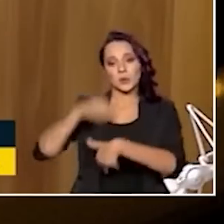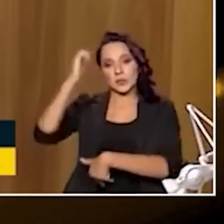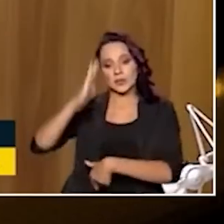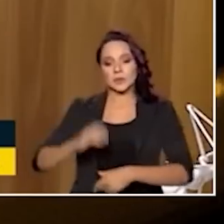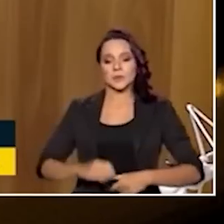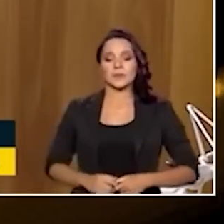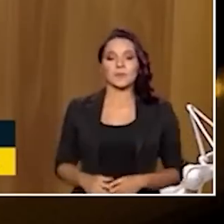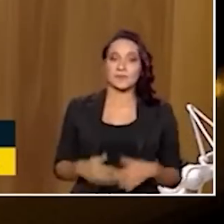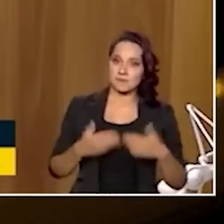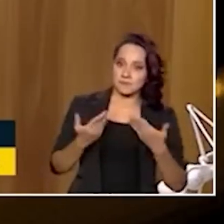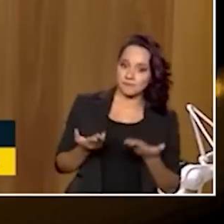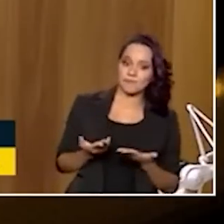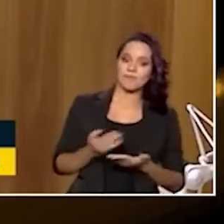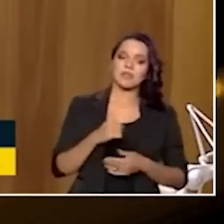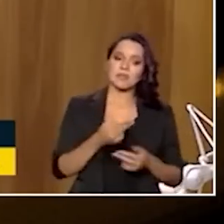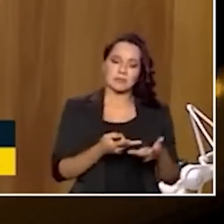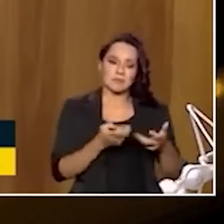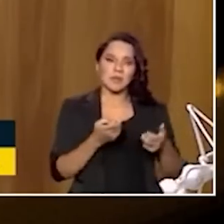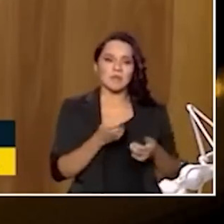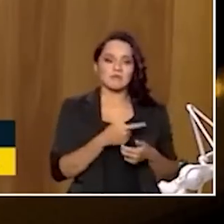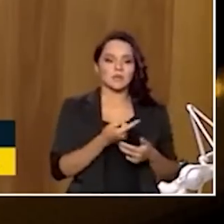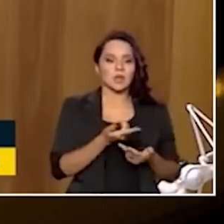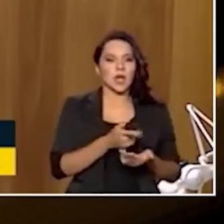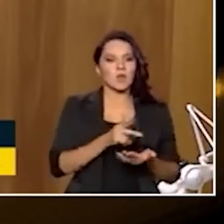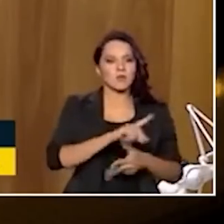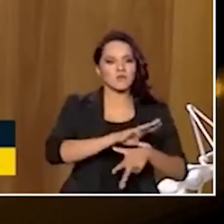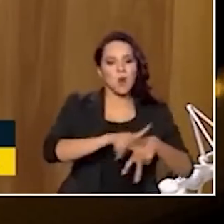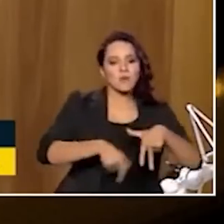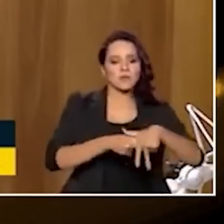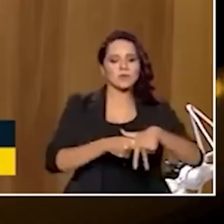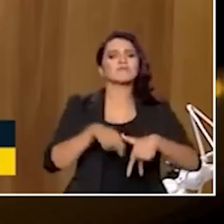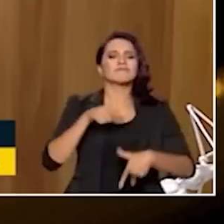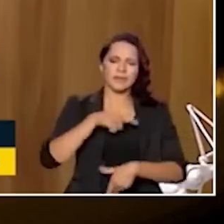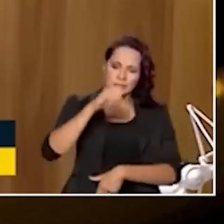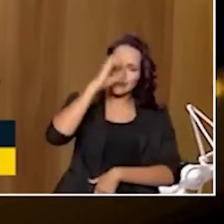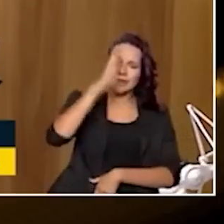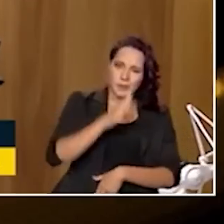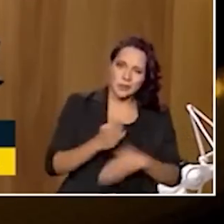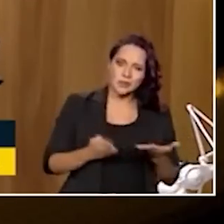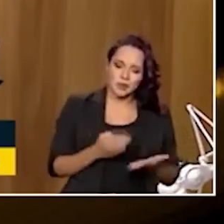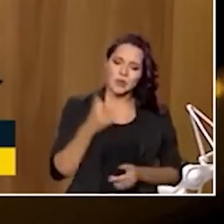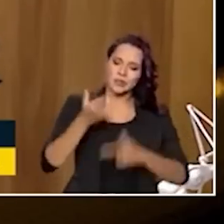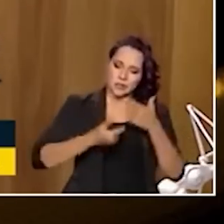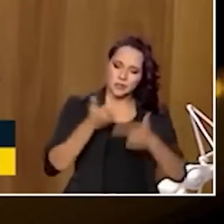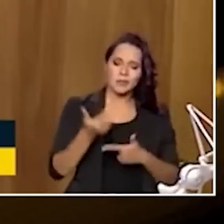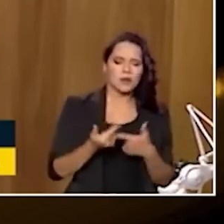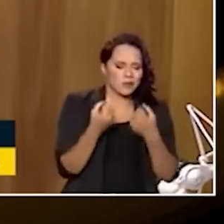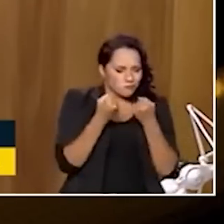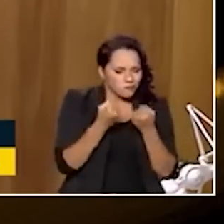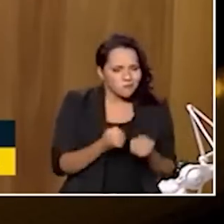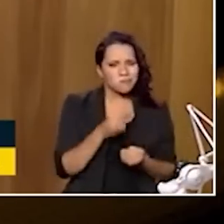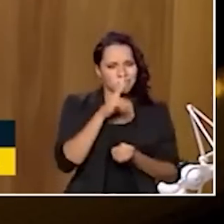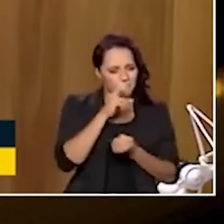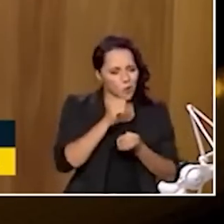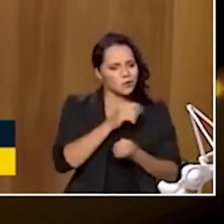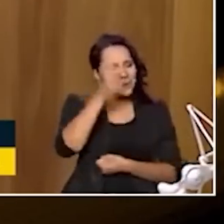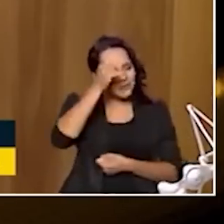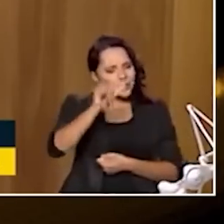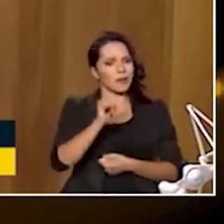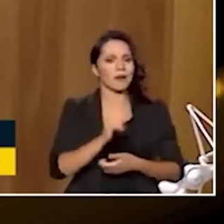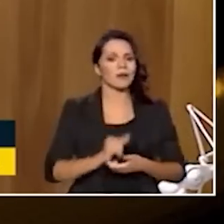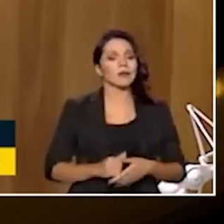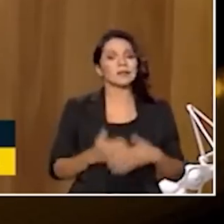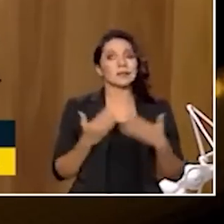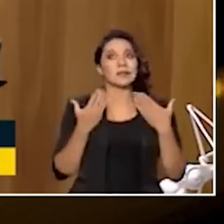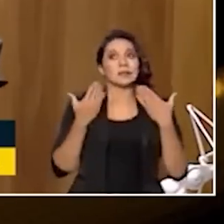um caso grave de saúde na família dele um tratamento contra um câncer que é um caso grave não é dele é de uma